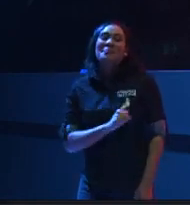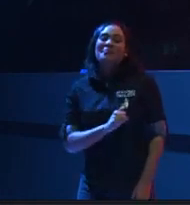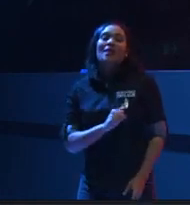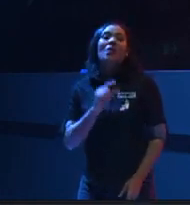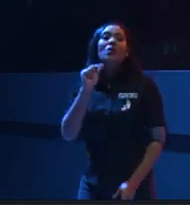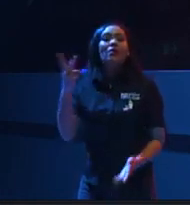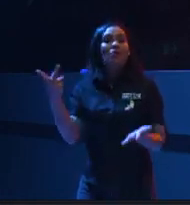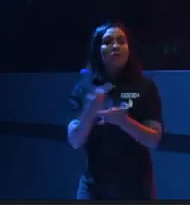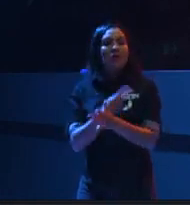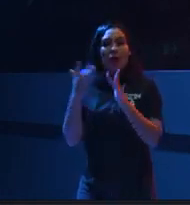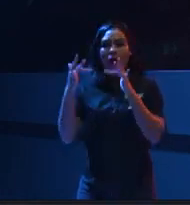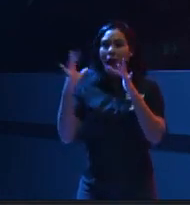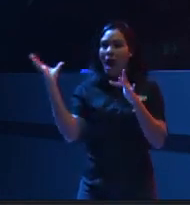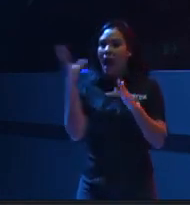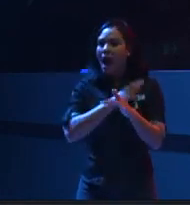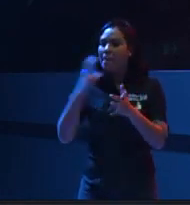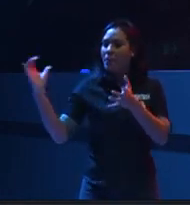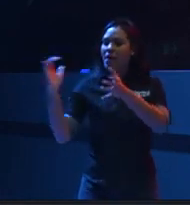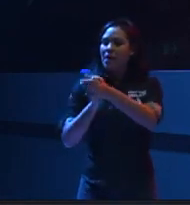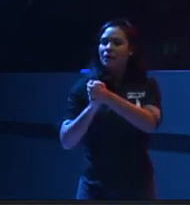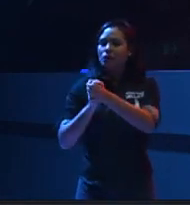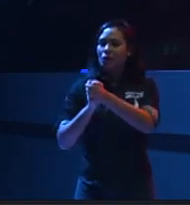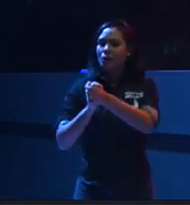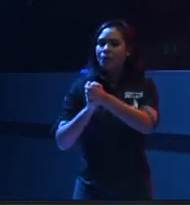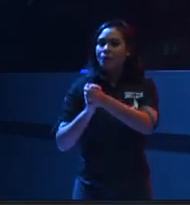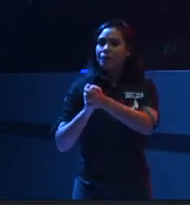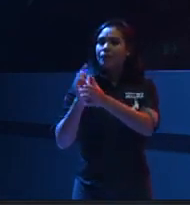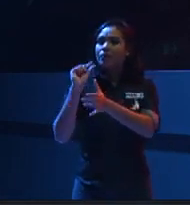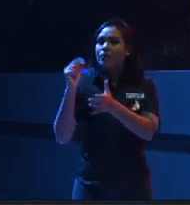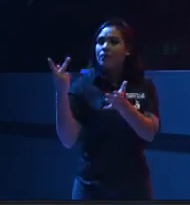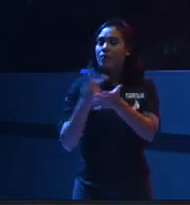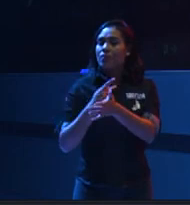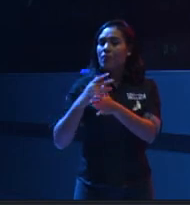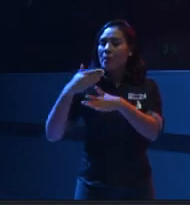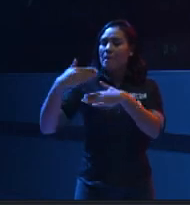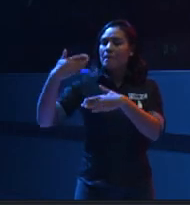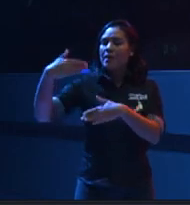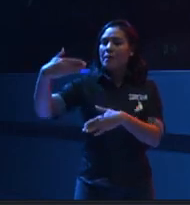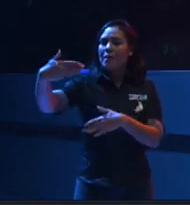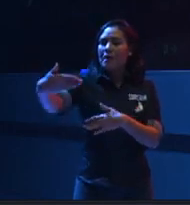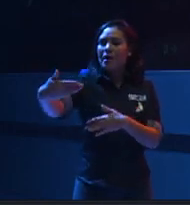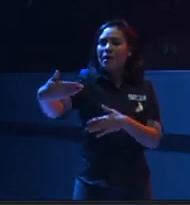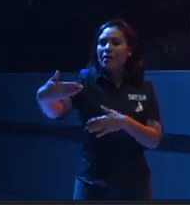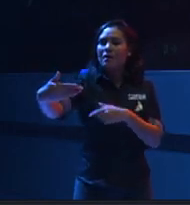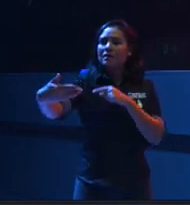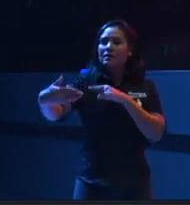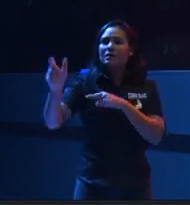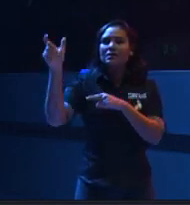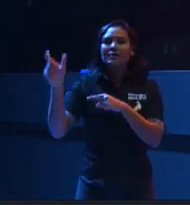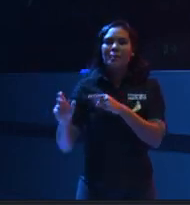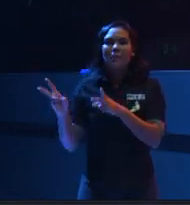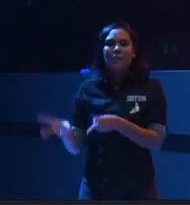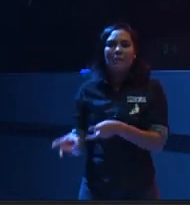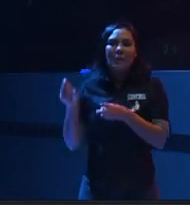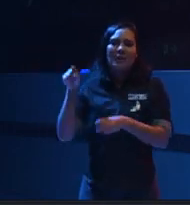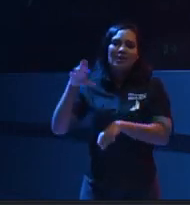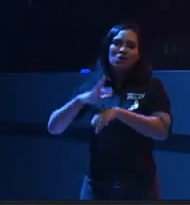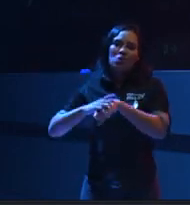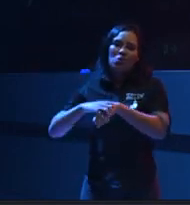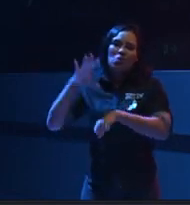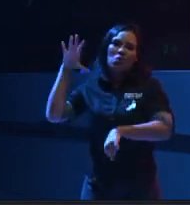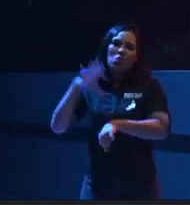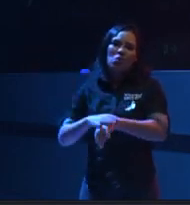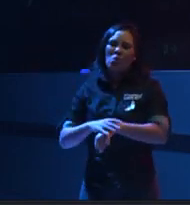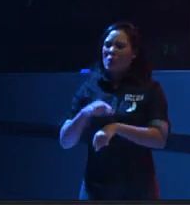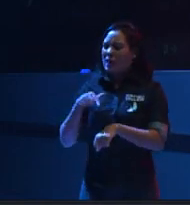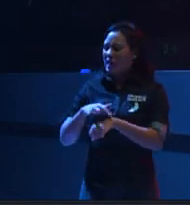casou e pouco tempo depois viu que tinha casado com a pessoa doentia uma pessoa de uma